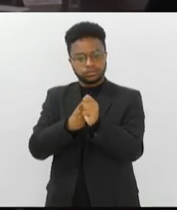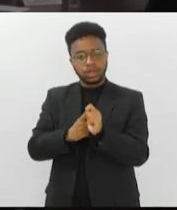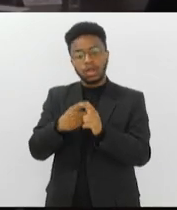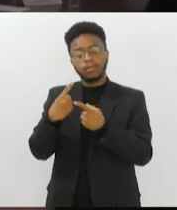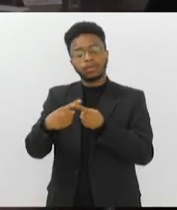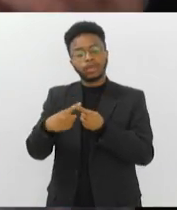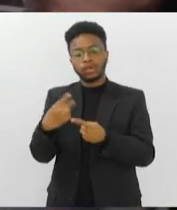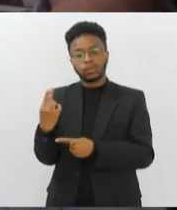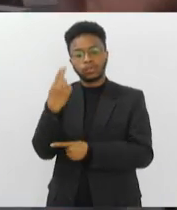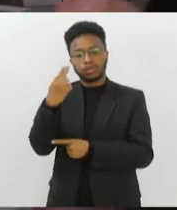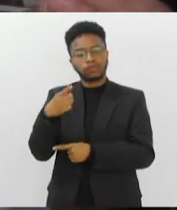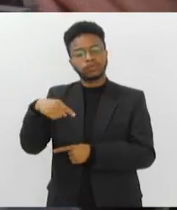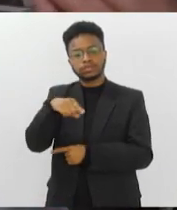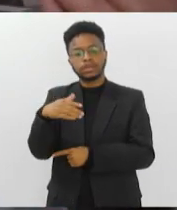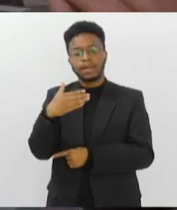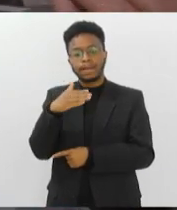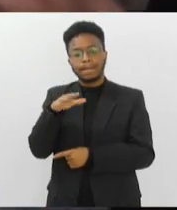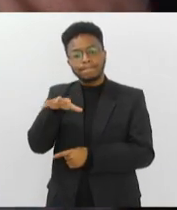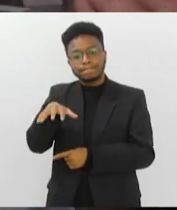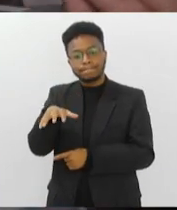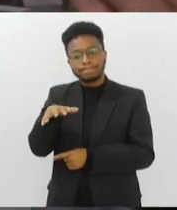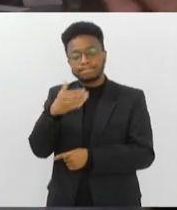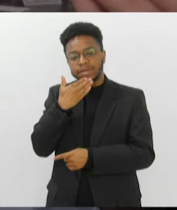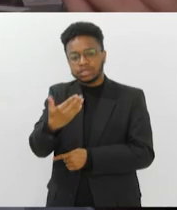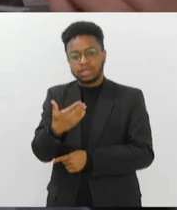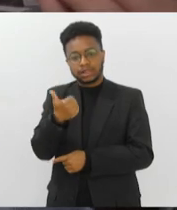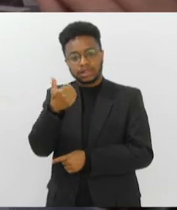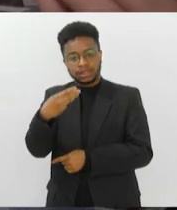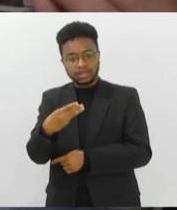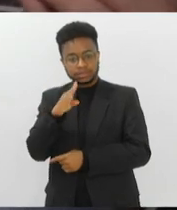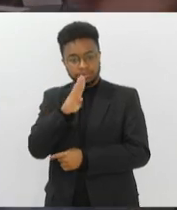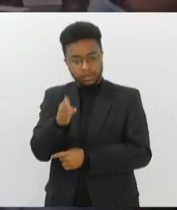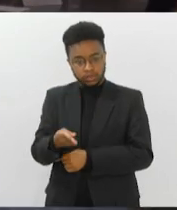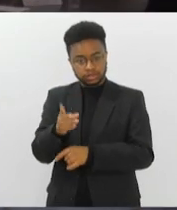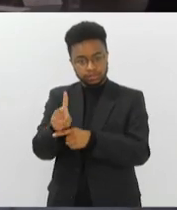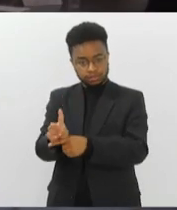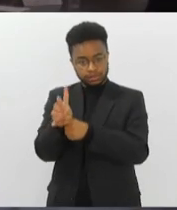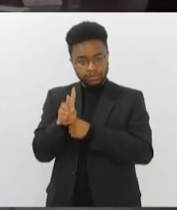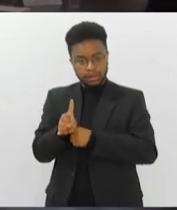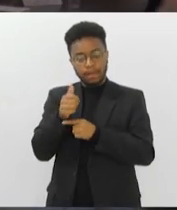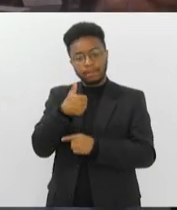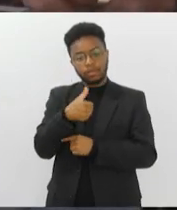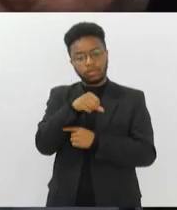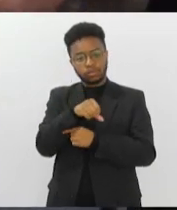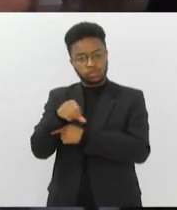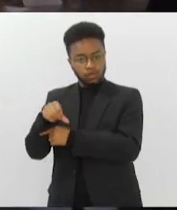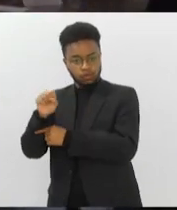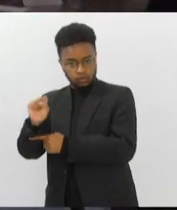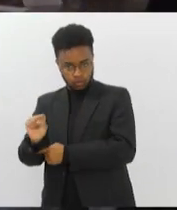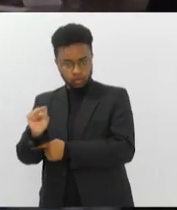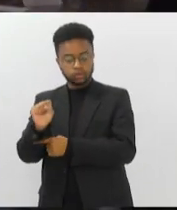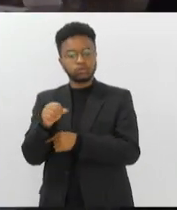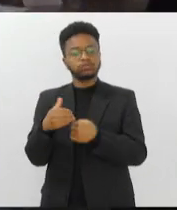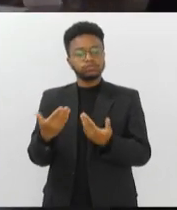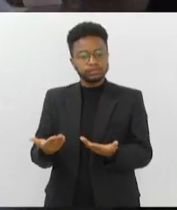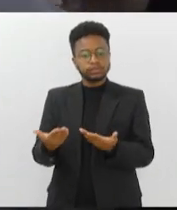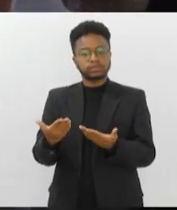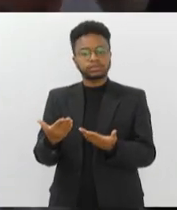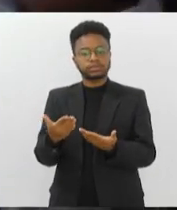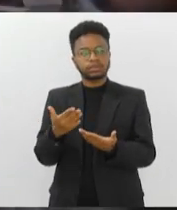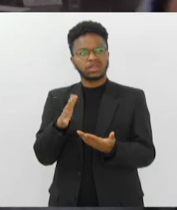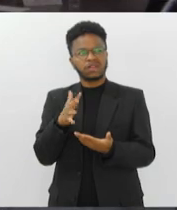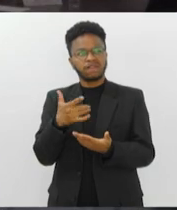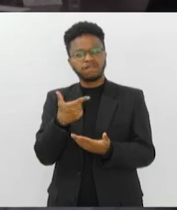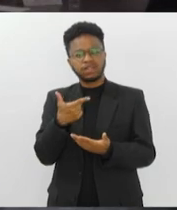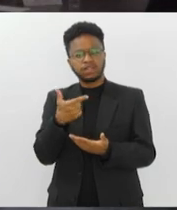você pegar 13 bilhões de empréstimos em 1998, portanto, nós estamos falando de